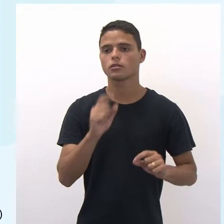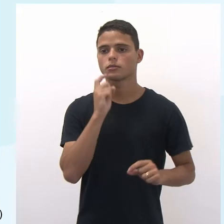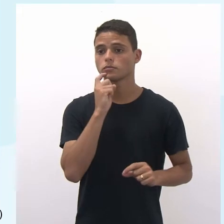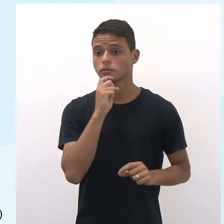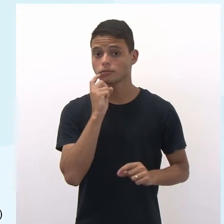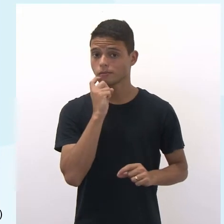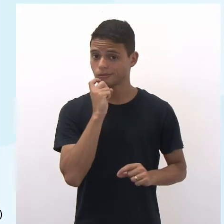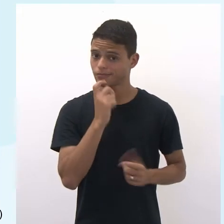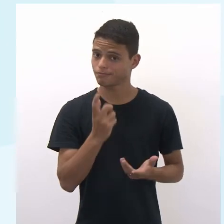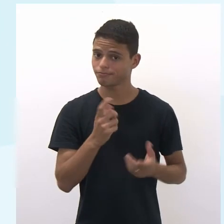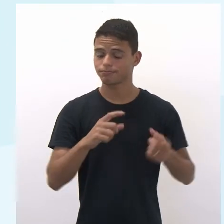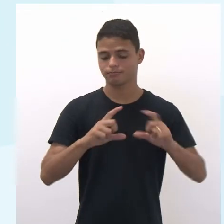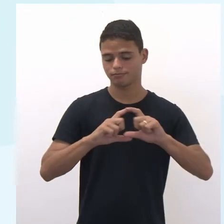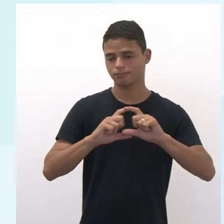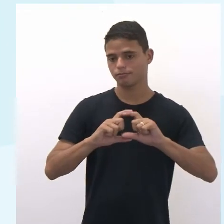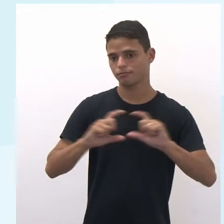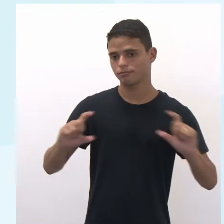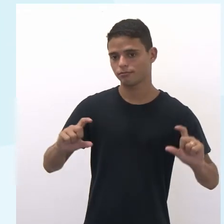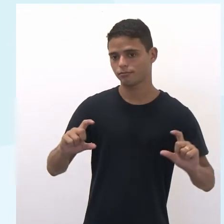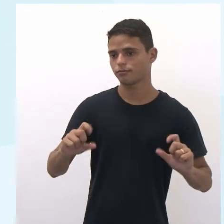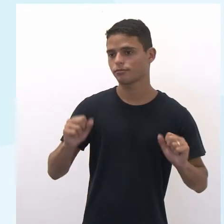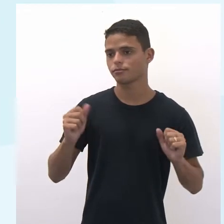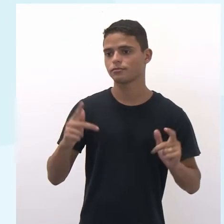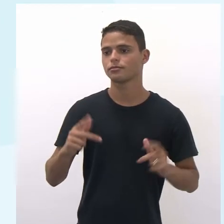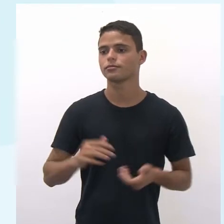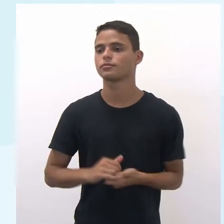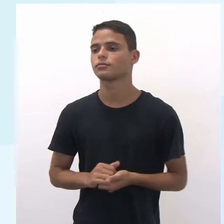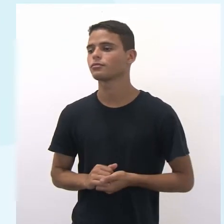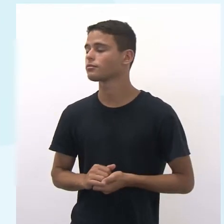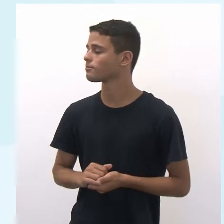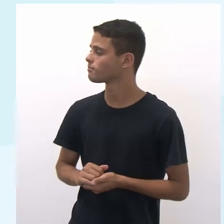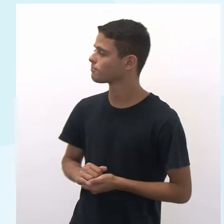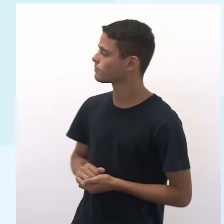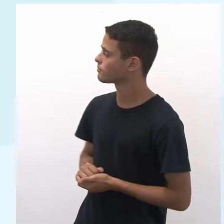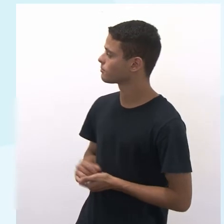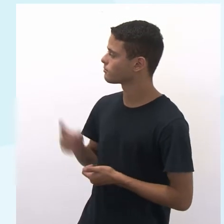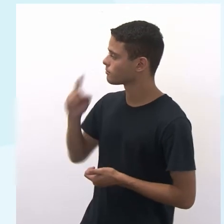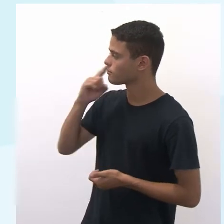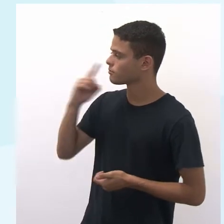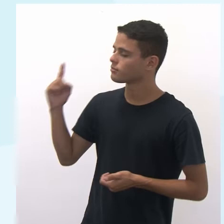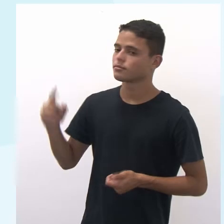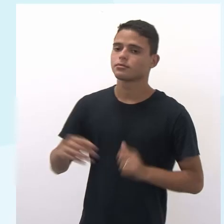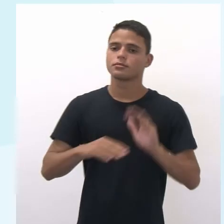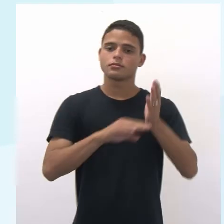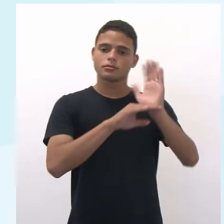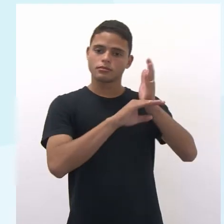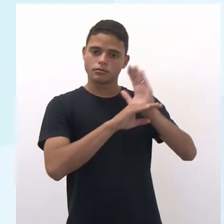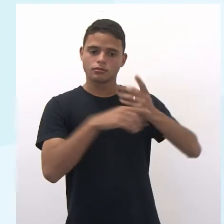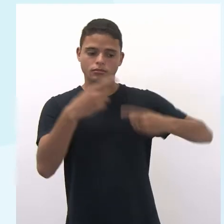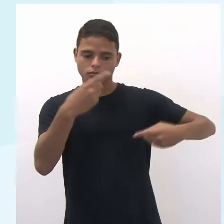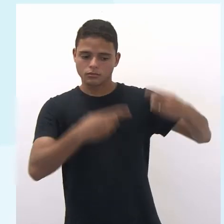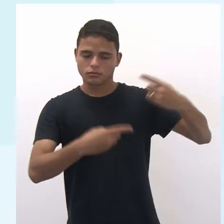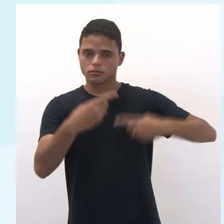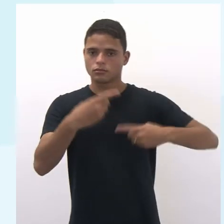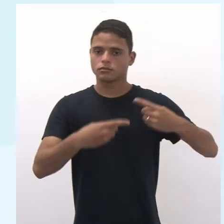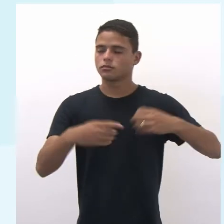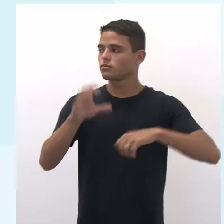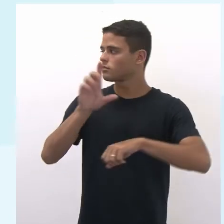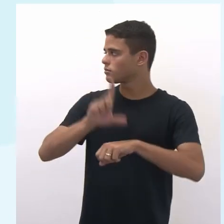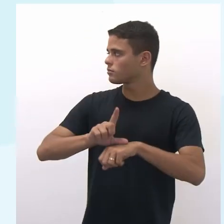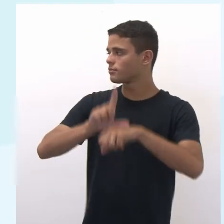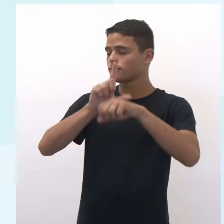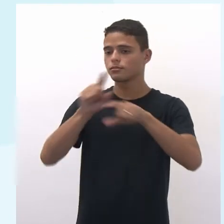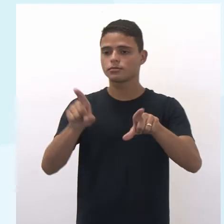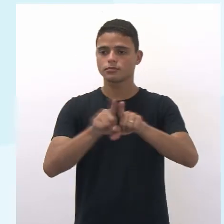numerado, notas de rodapé, certo? Então, o vídeo, guerra comercial entre Estados Unidos e China deve afetar